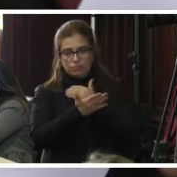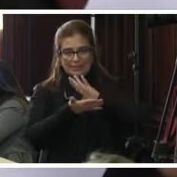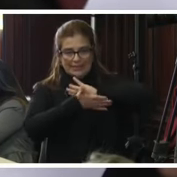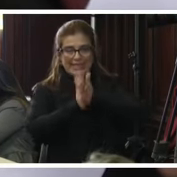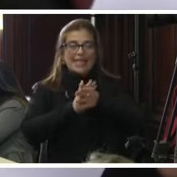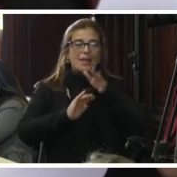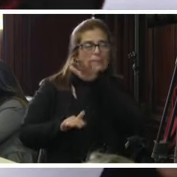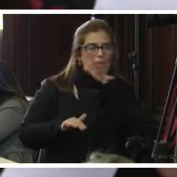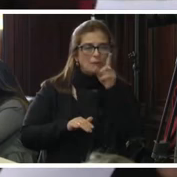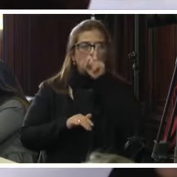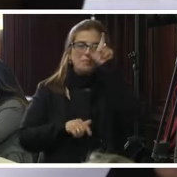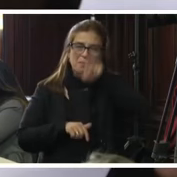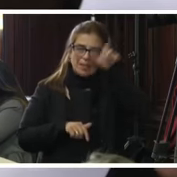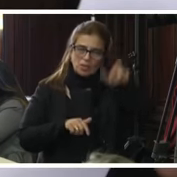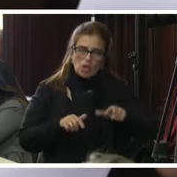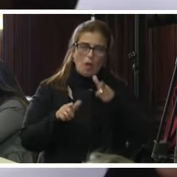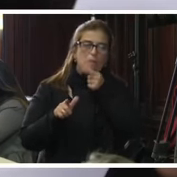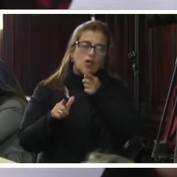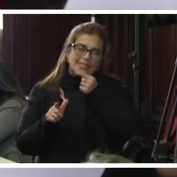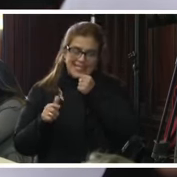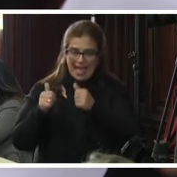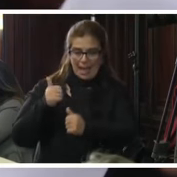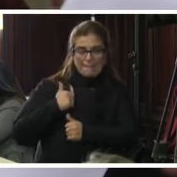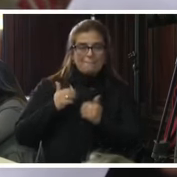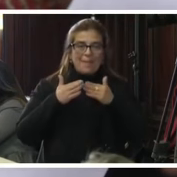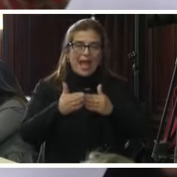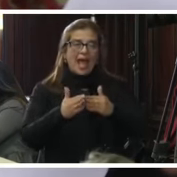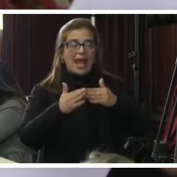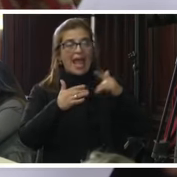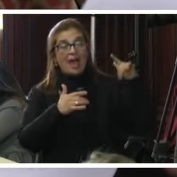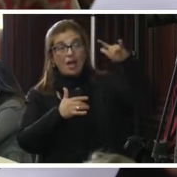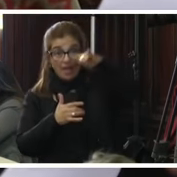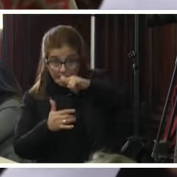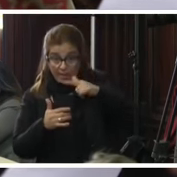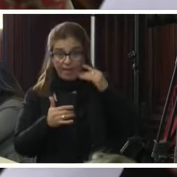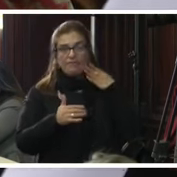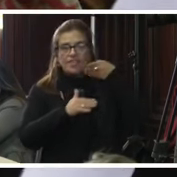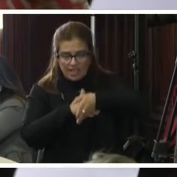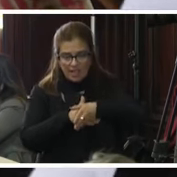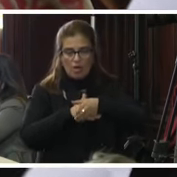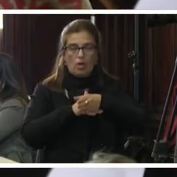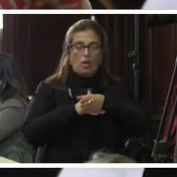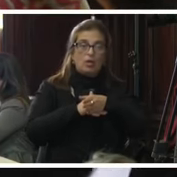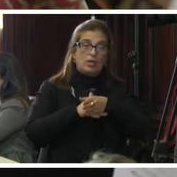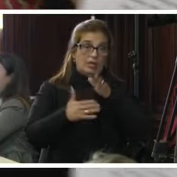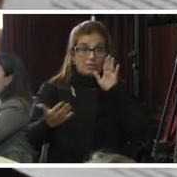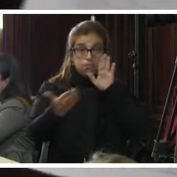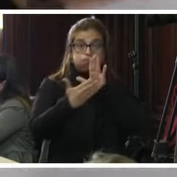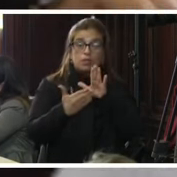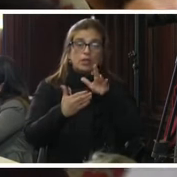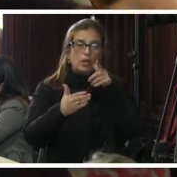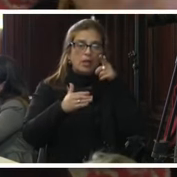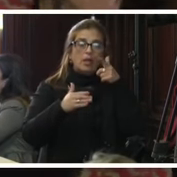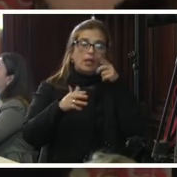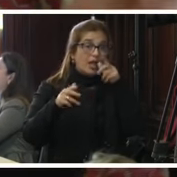1000 agentes do Exército, da Marinha e da Aeronáutica foram utilizados na operação. O confronto deixou 4